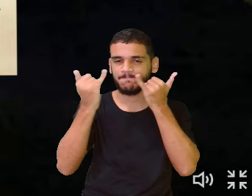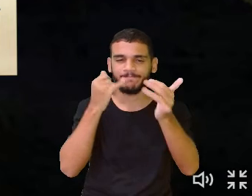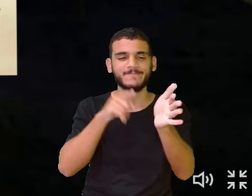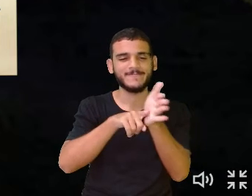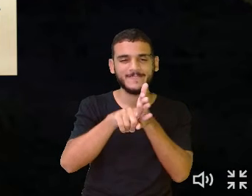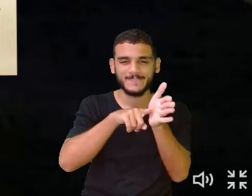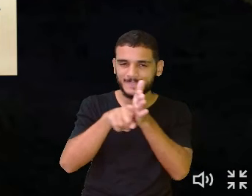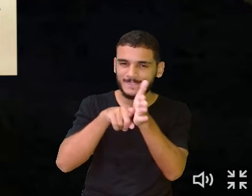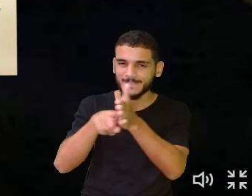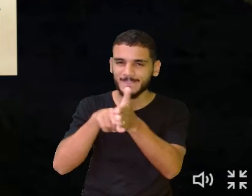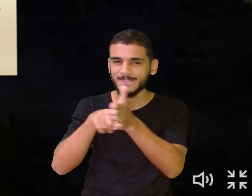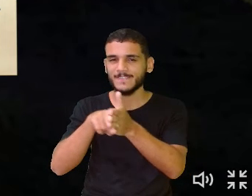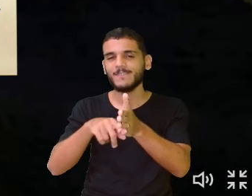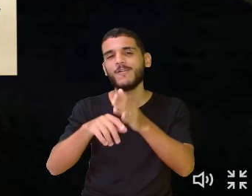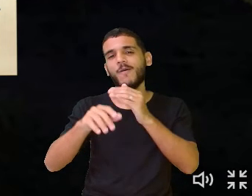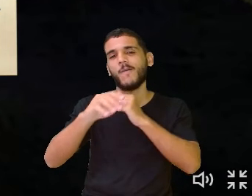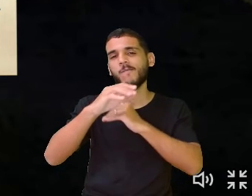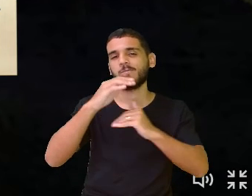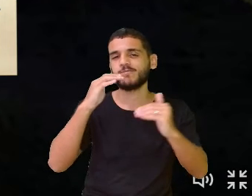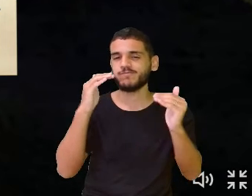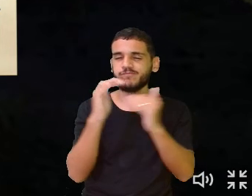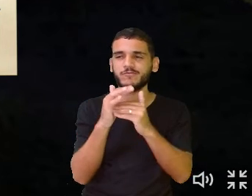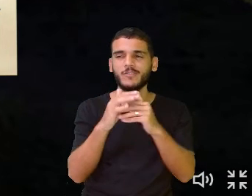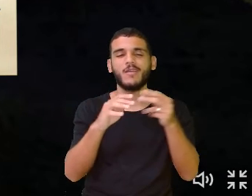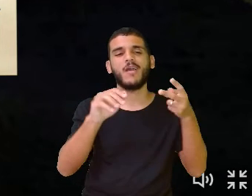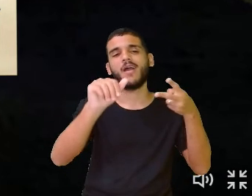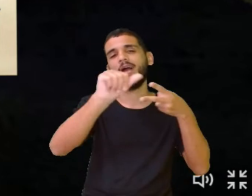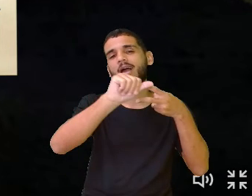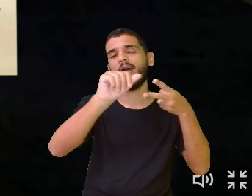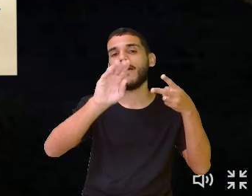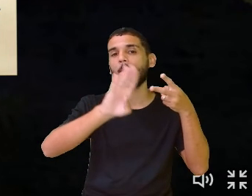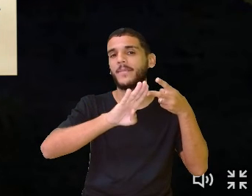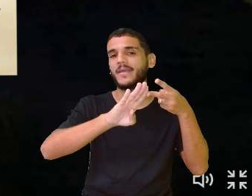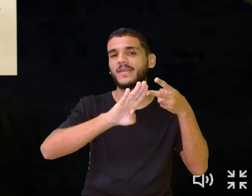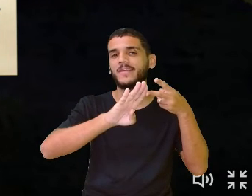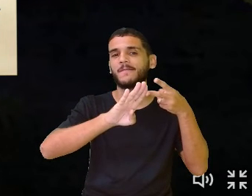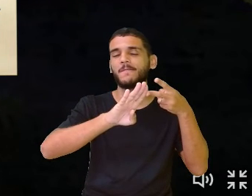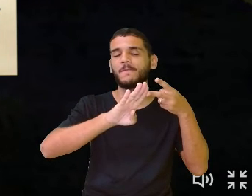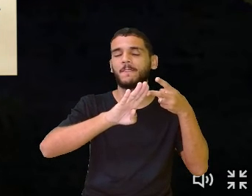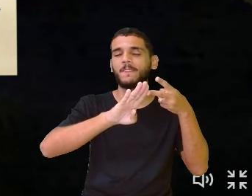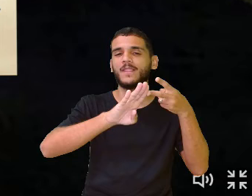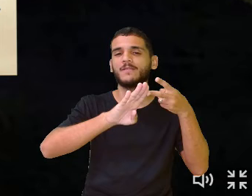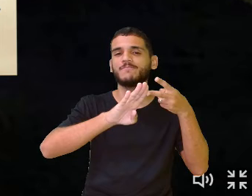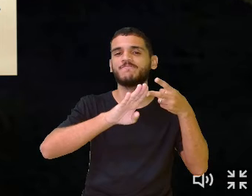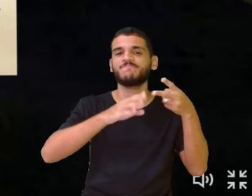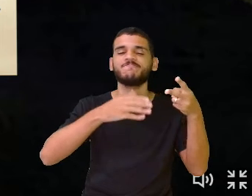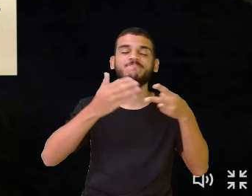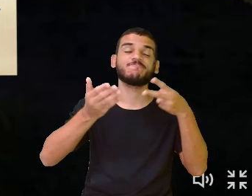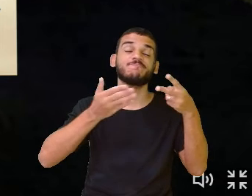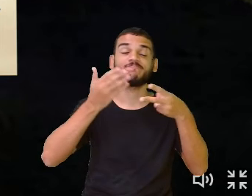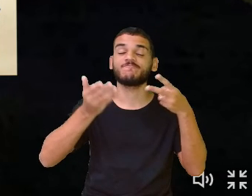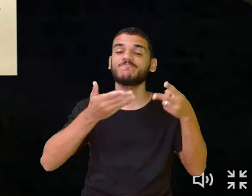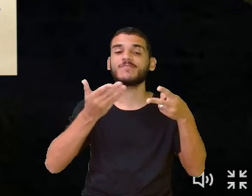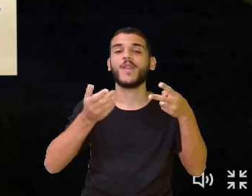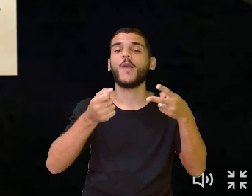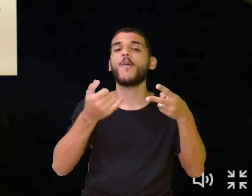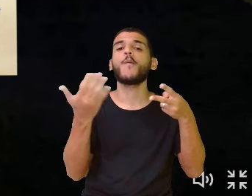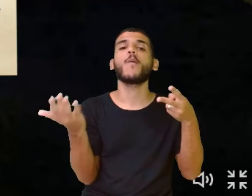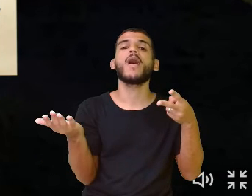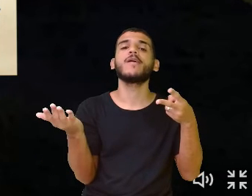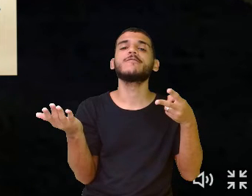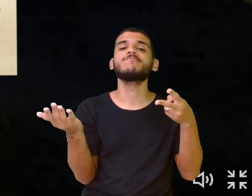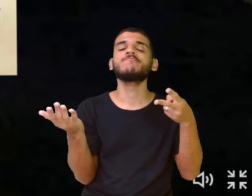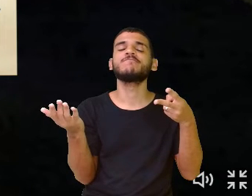mais tempo, teve mais detalhes. E aí, A ou B? A reportagem tem pouco detalhe ou tem muitas